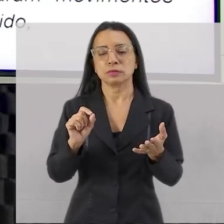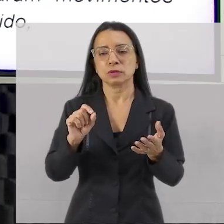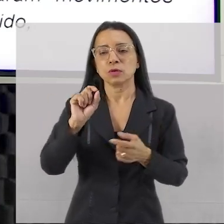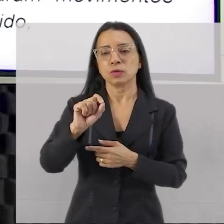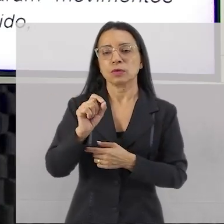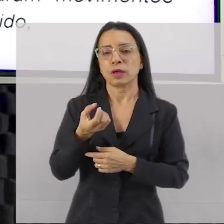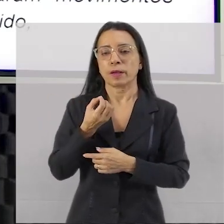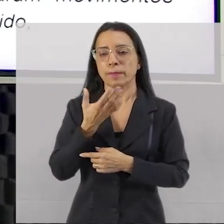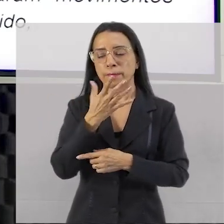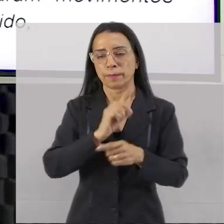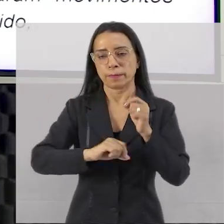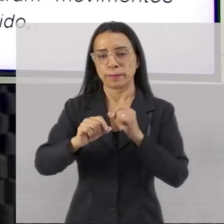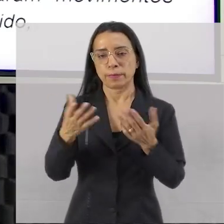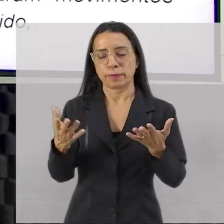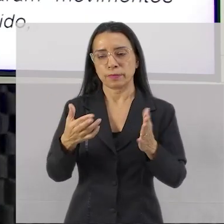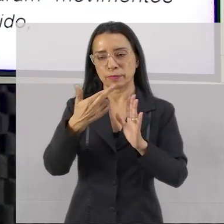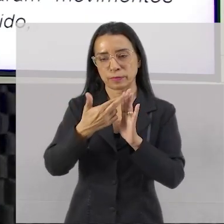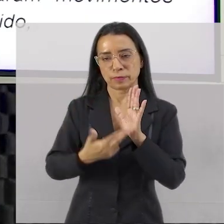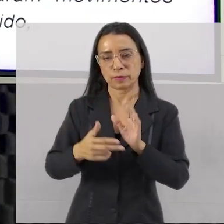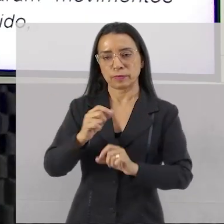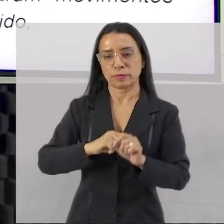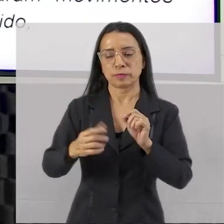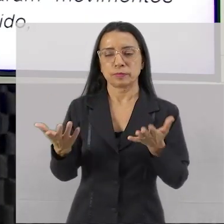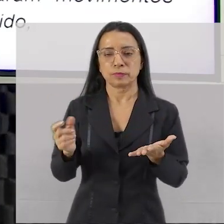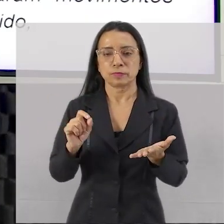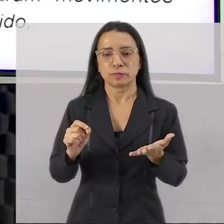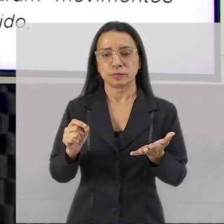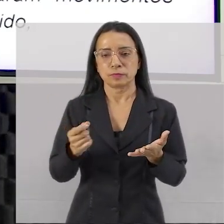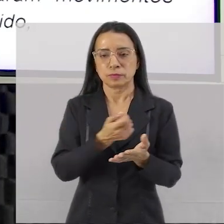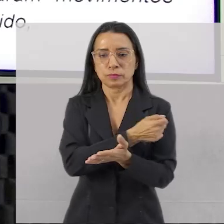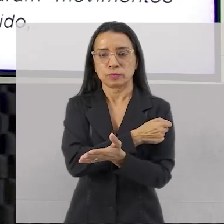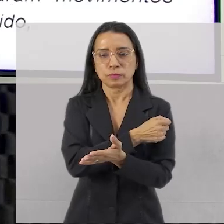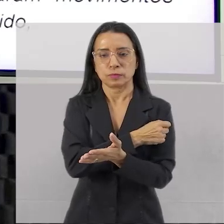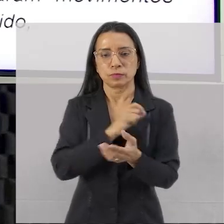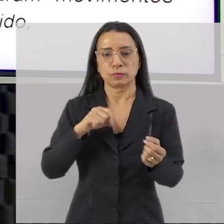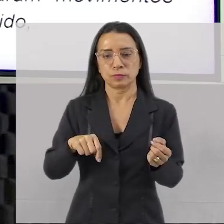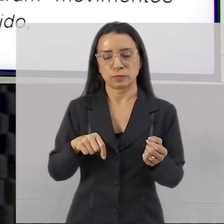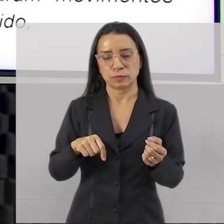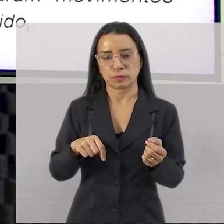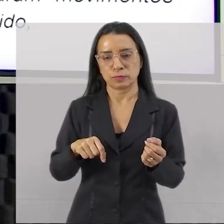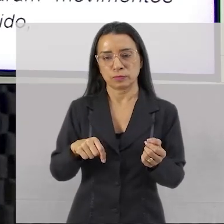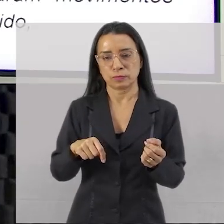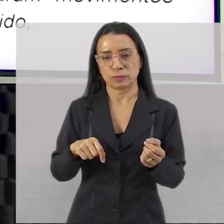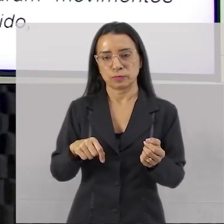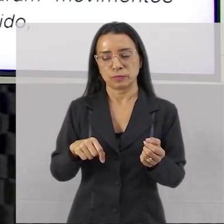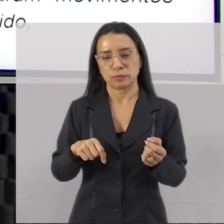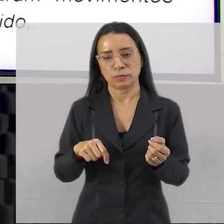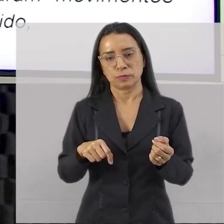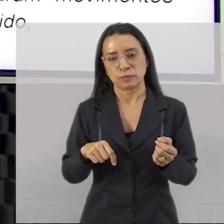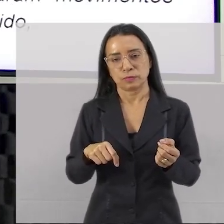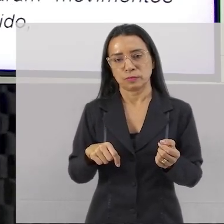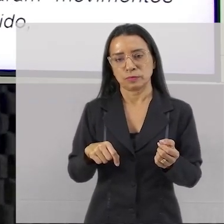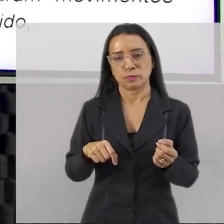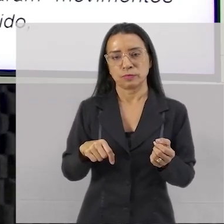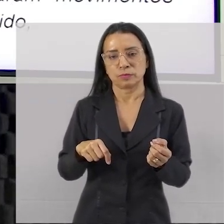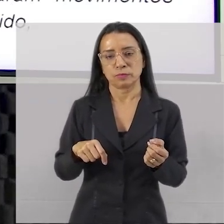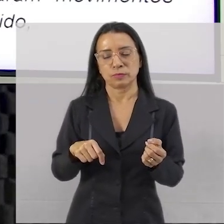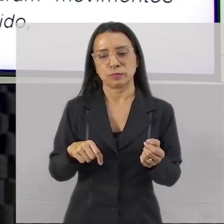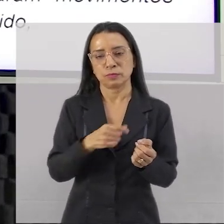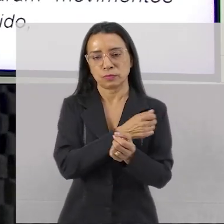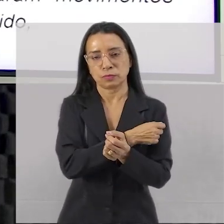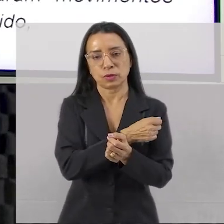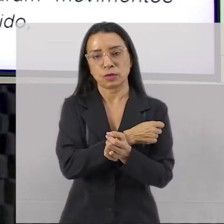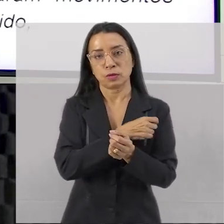o que é bacana é que essa redação é de um aluno nosso, um aluno meu,